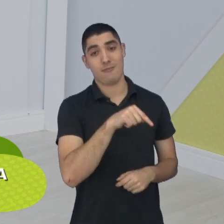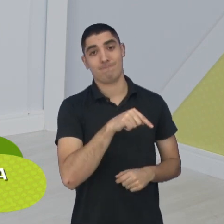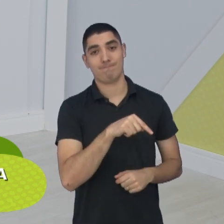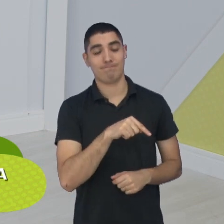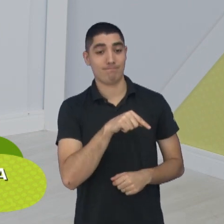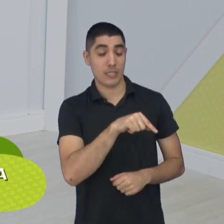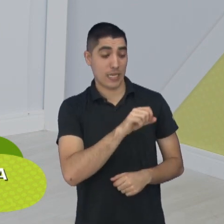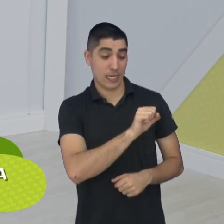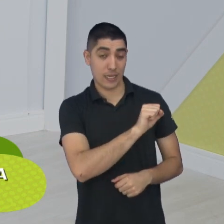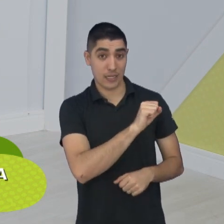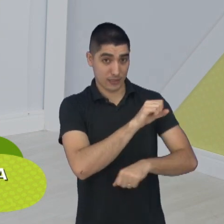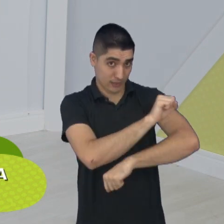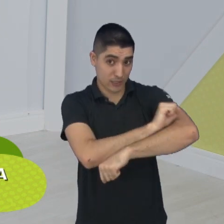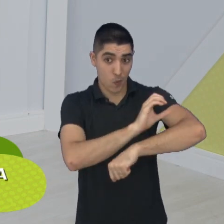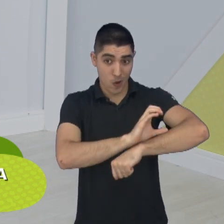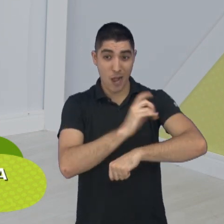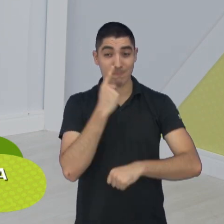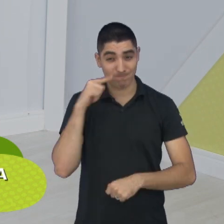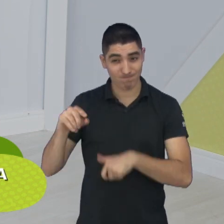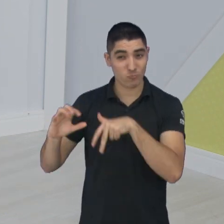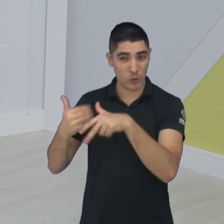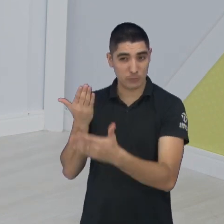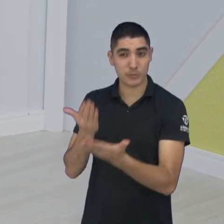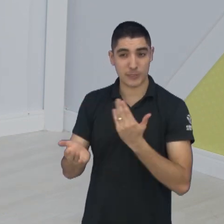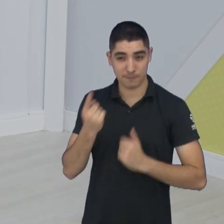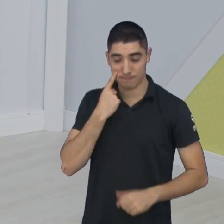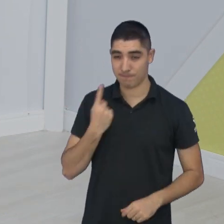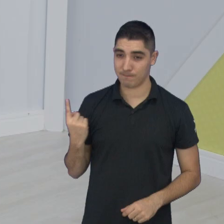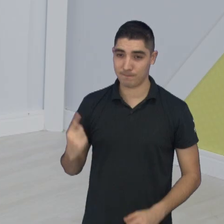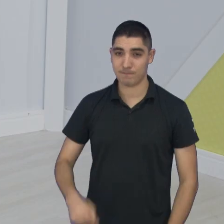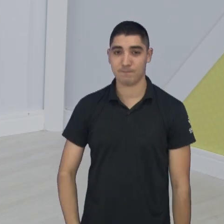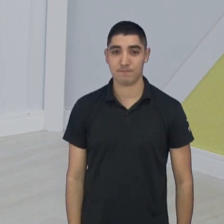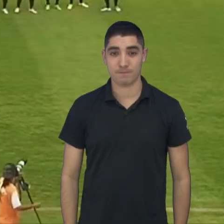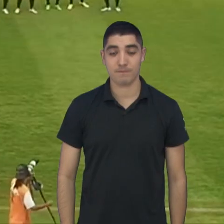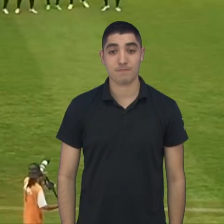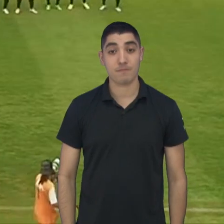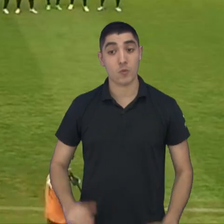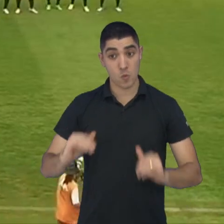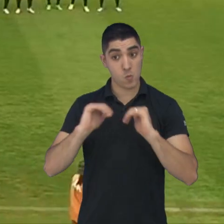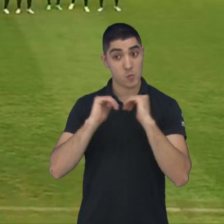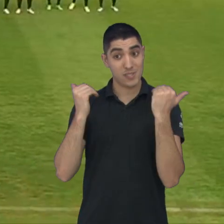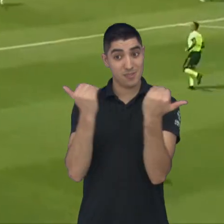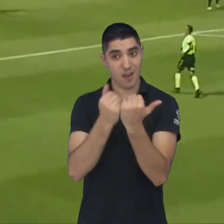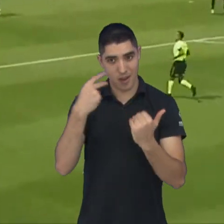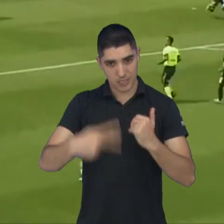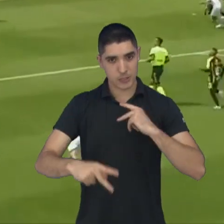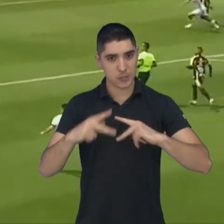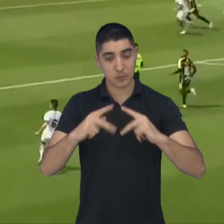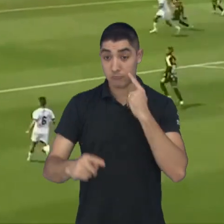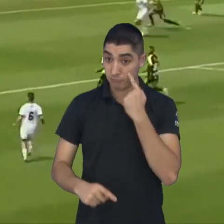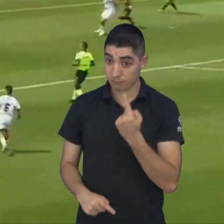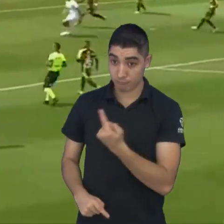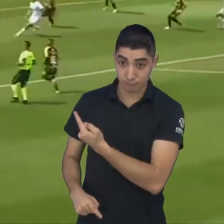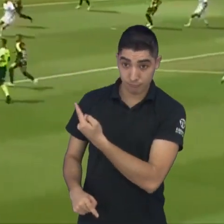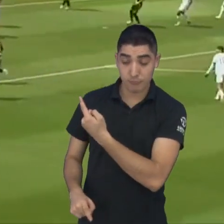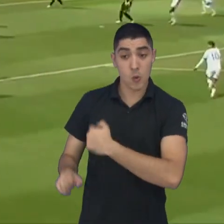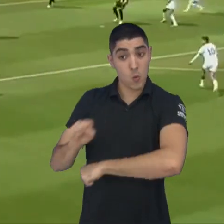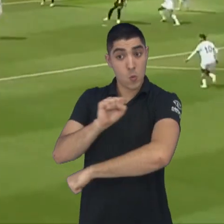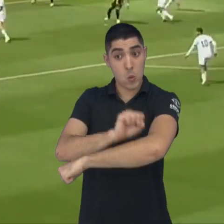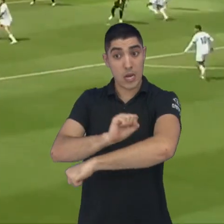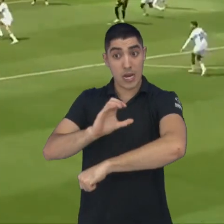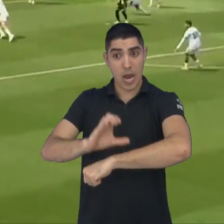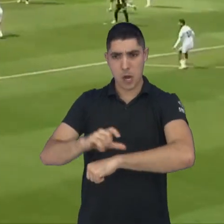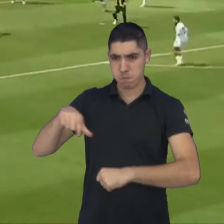não, hein? Vamos ver como é que foi a partida? Solta, Piteco! Jogando no estádio Martins Pereira, quem chegou pela primeira vez foi o